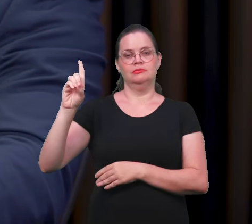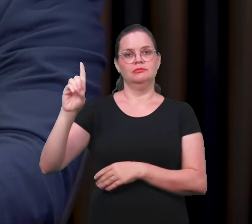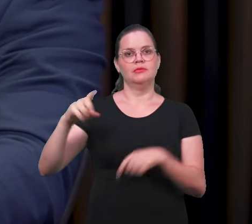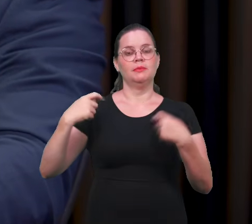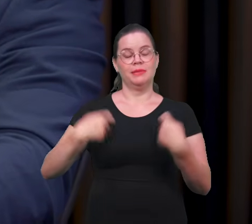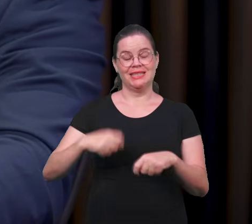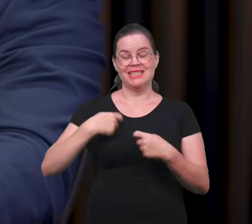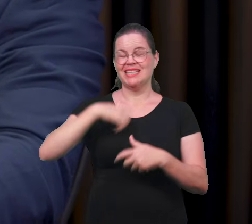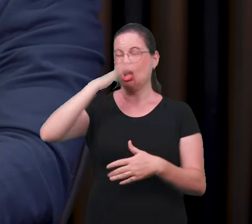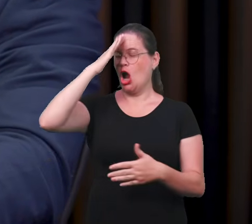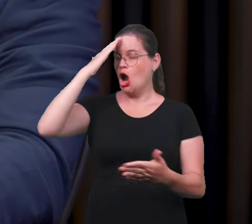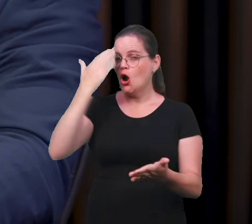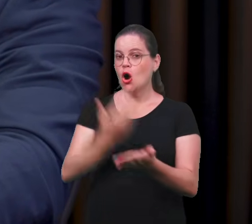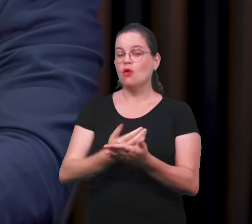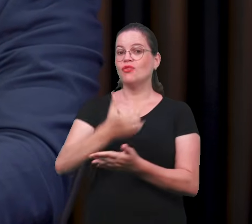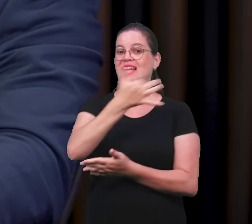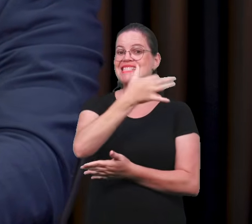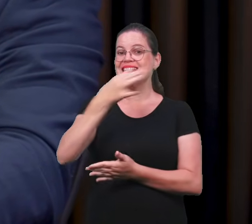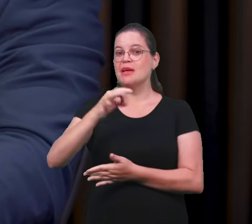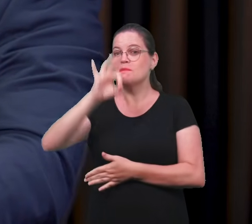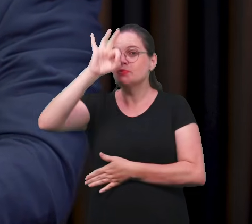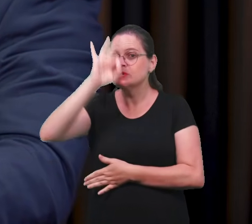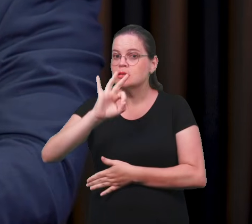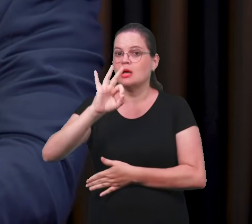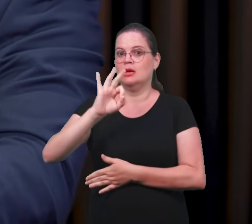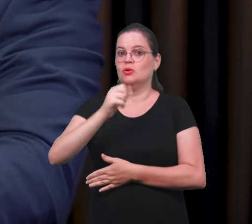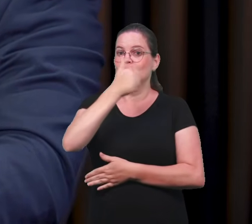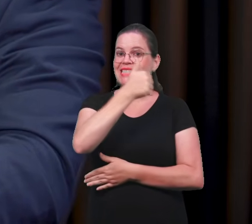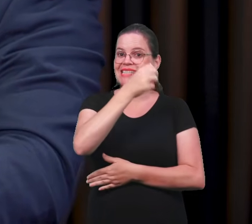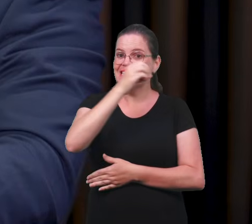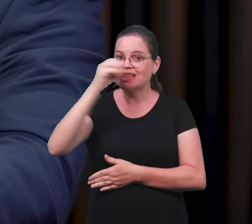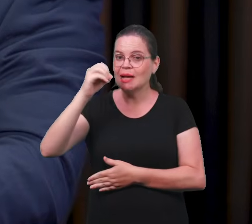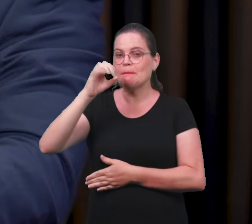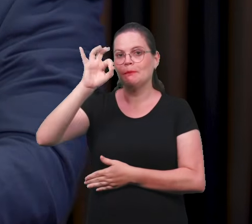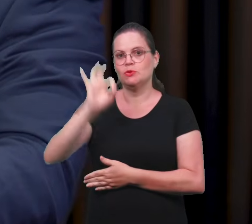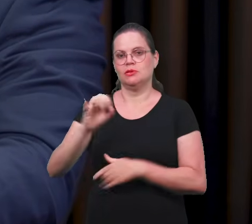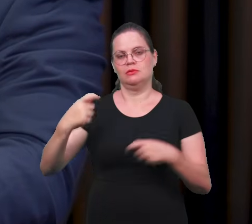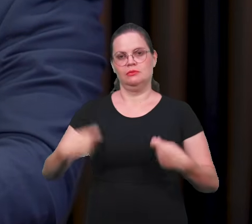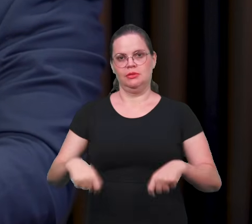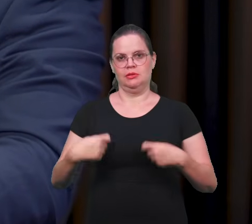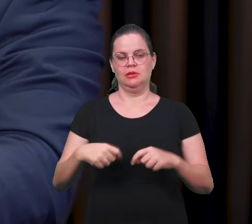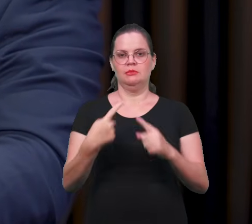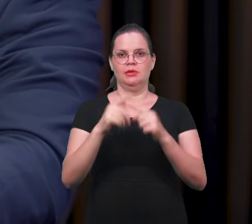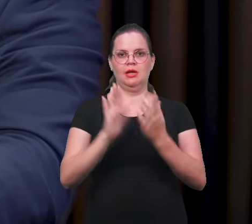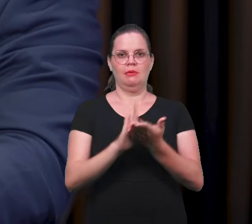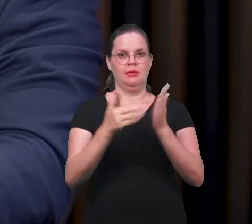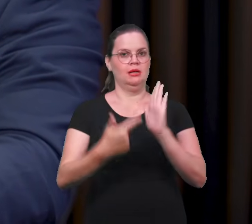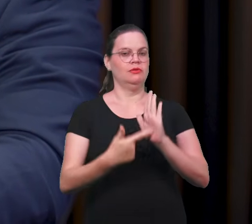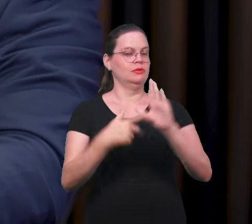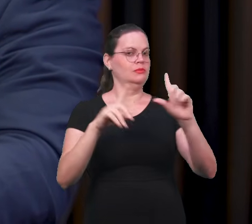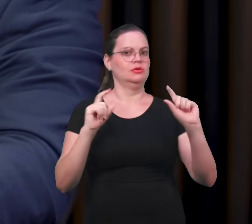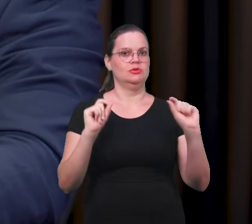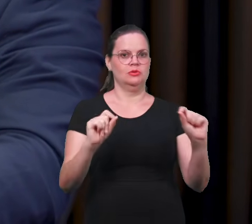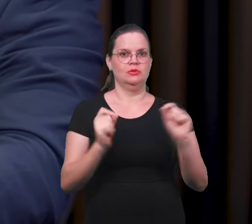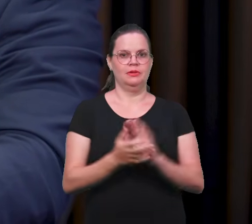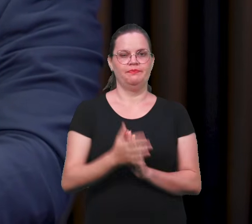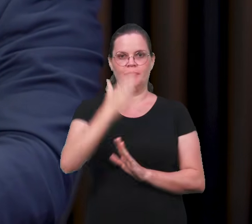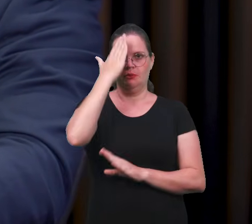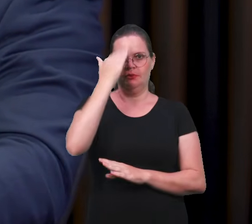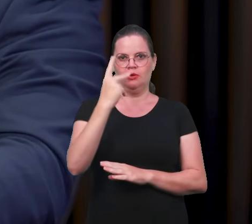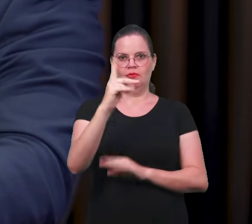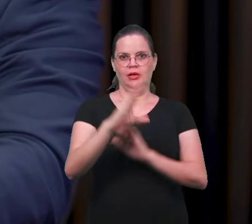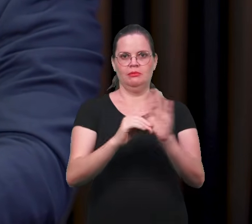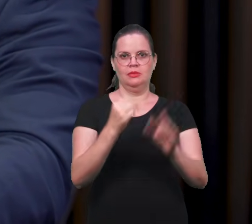Confiar de todo o nosso coração. A palavra, ela diz assim, ó, confia no Senhor, Provérbios